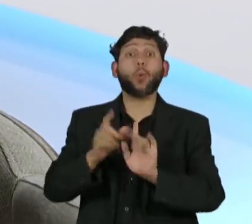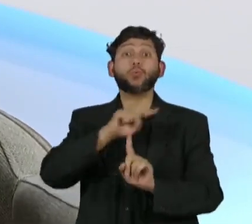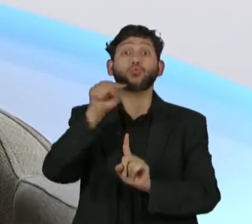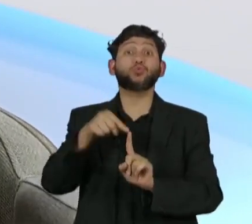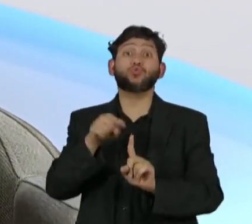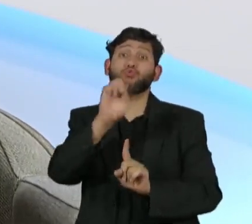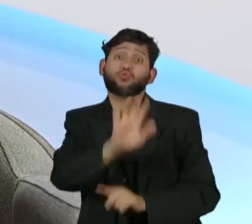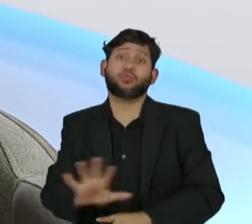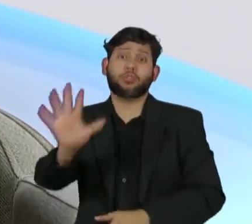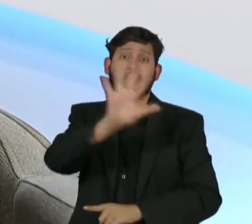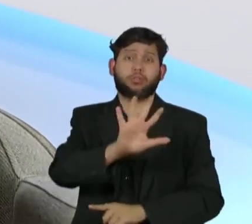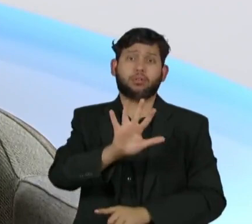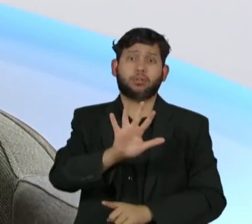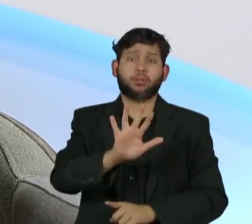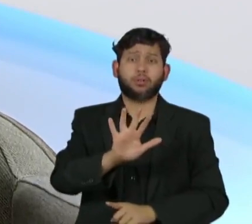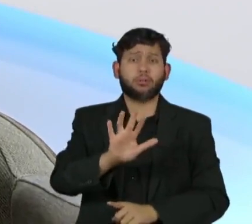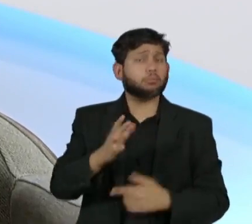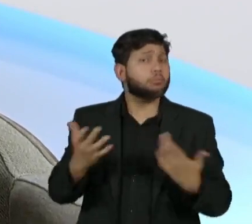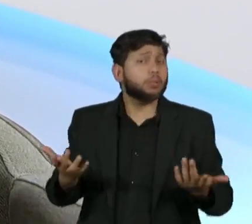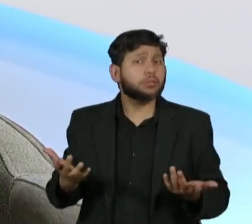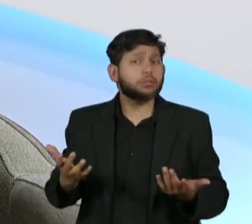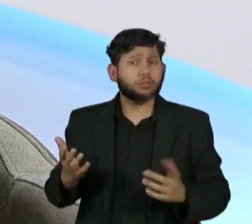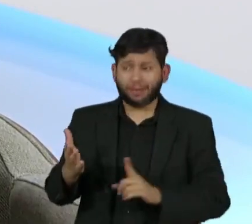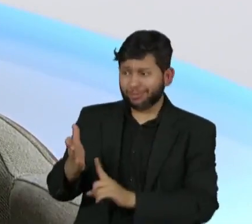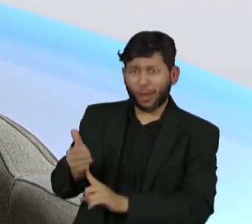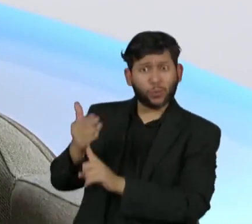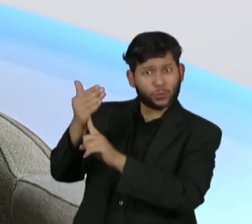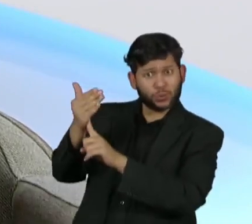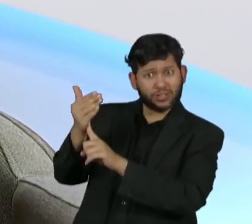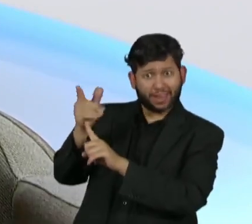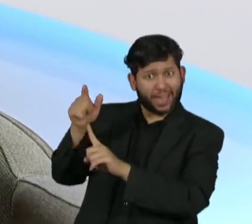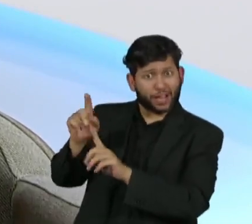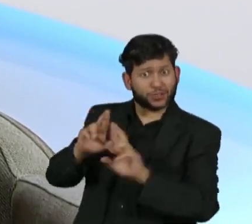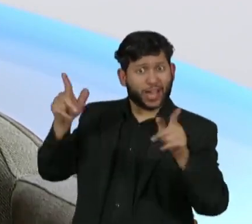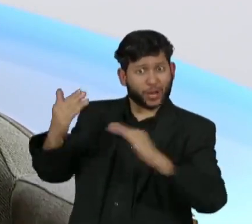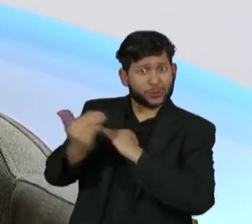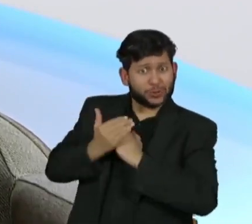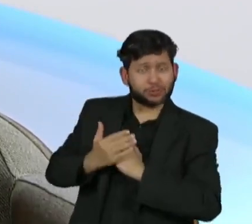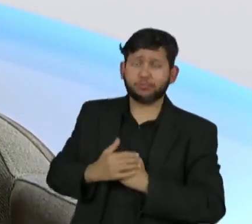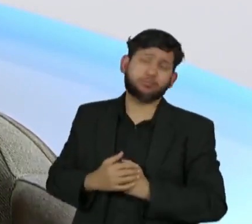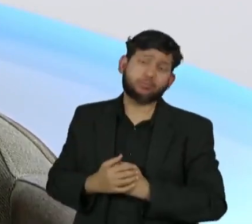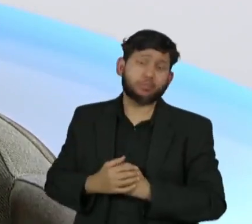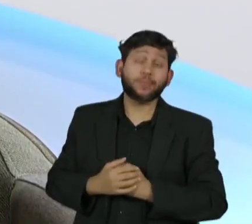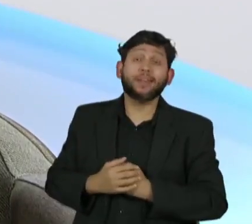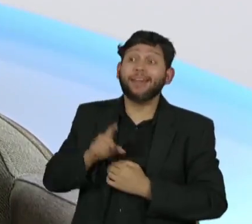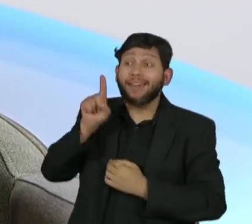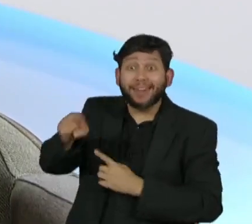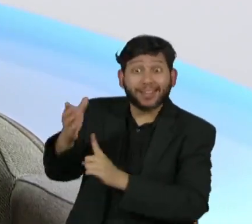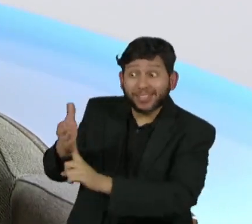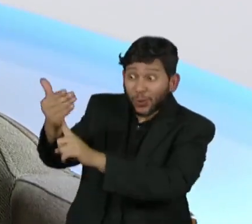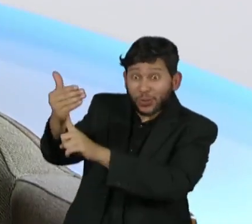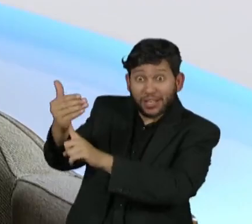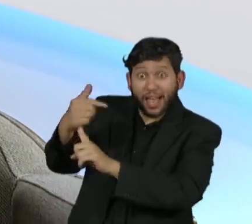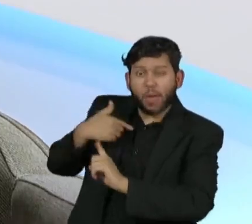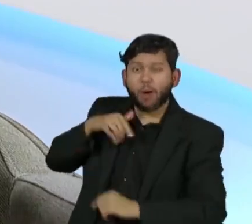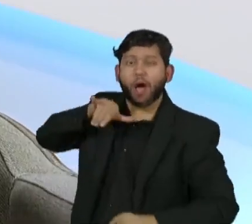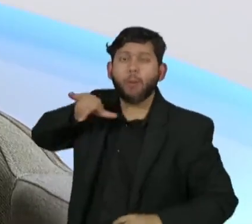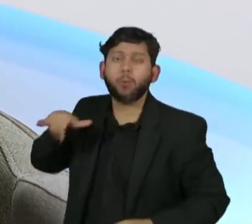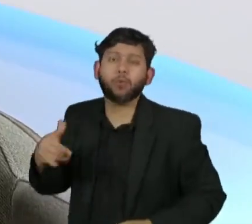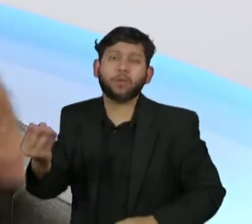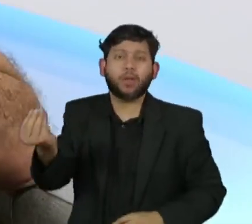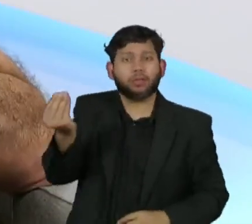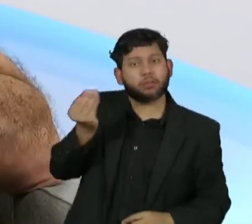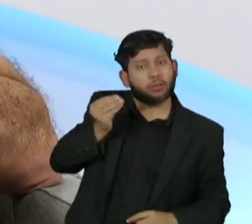a grande diferença provavelmente não é nem a tecnologia em si é como é que a gente vai usar Essas tecnologias para fazer